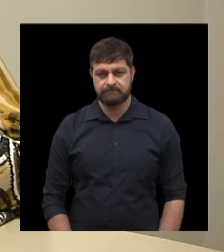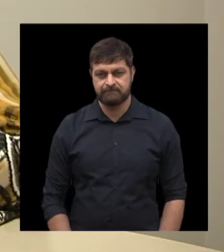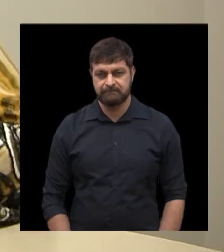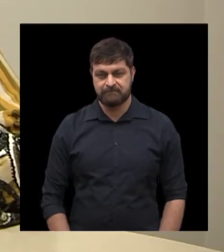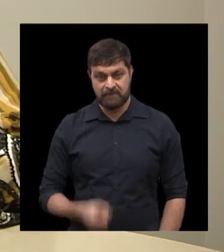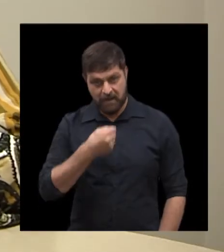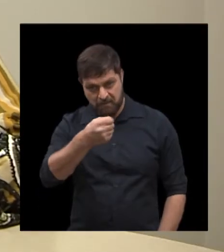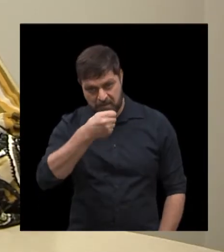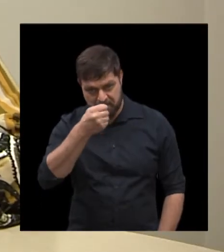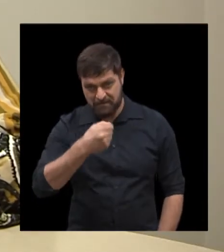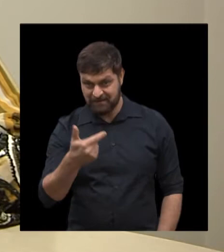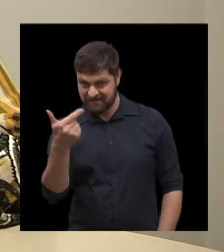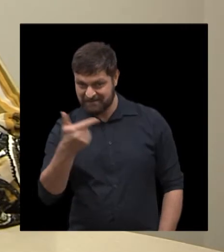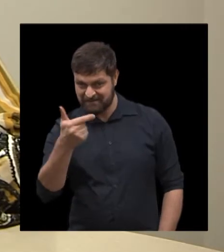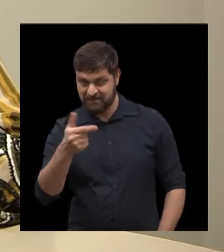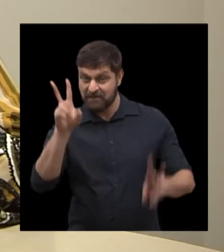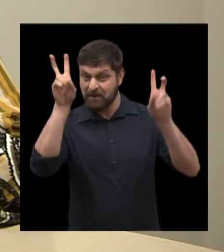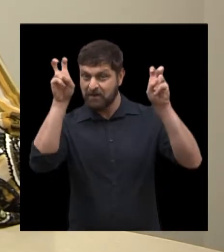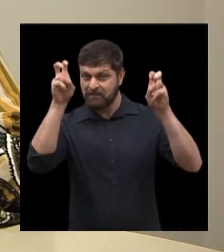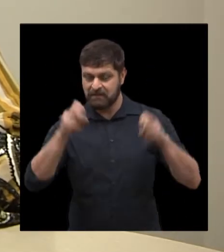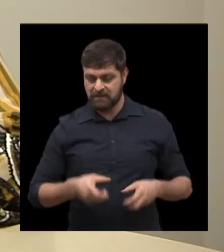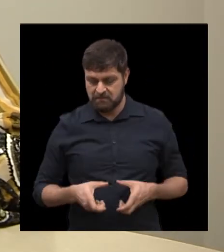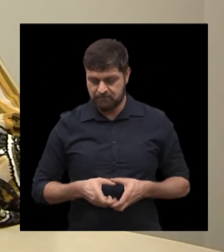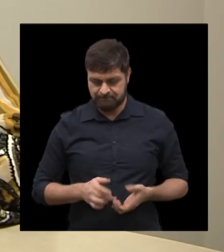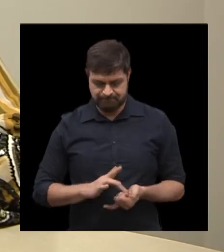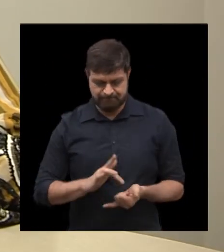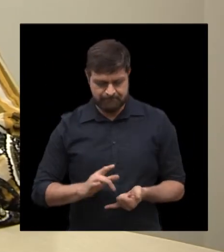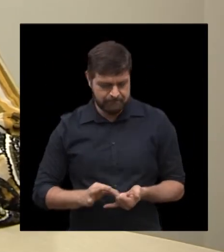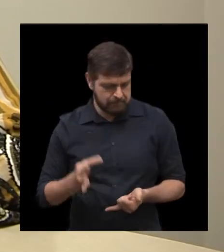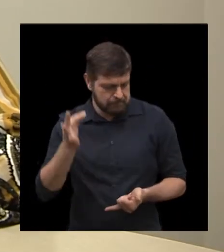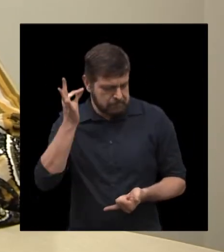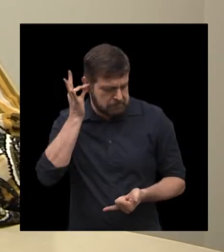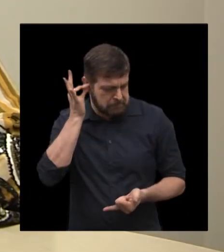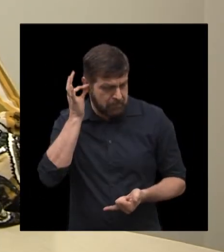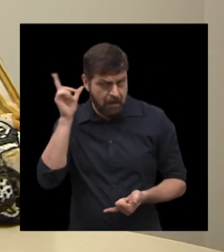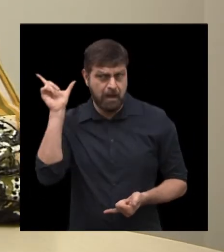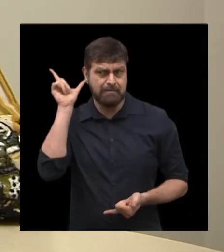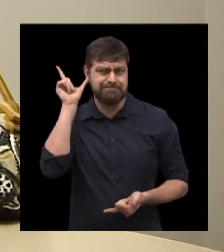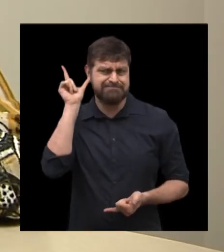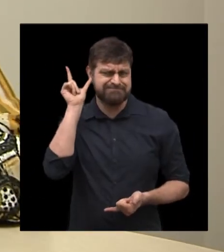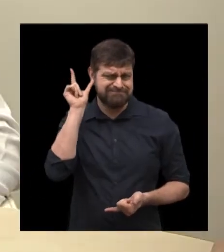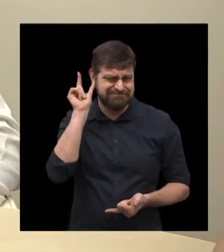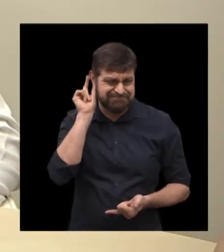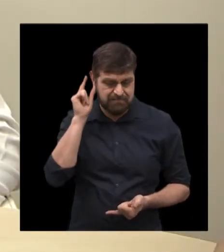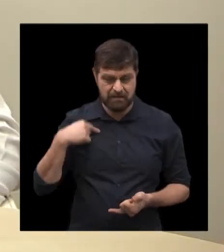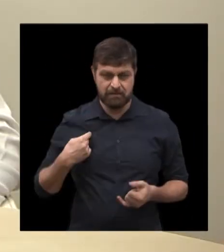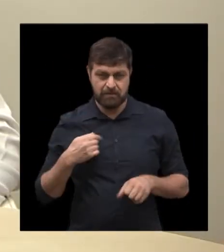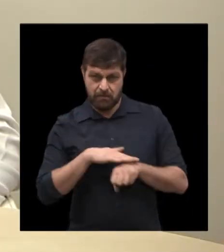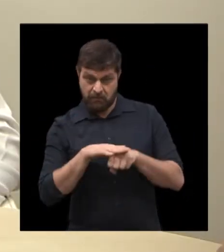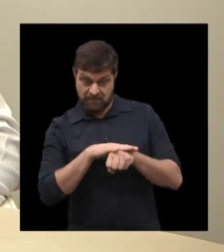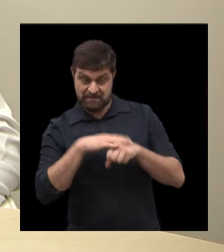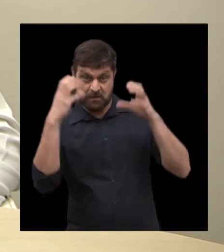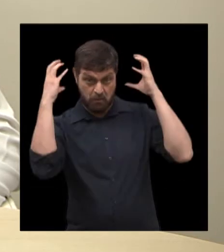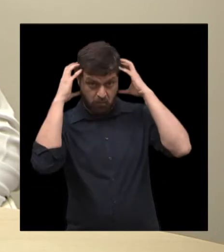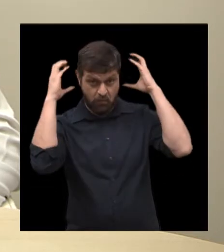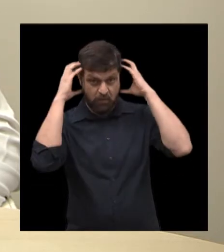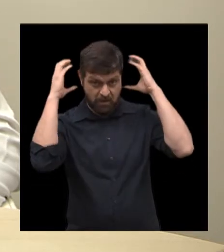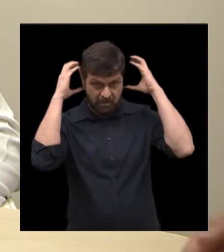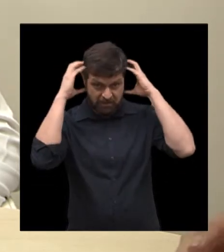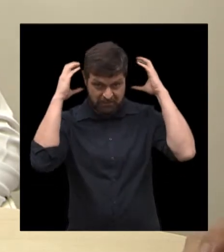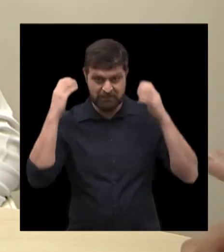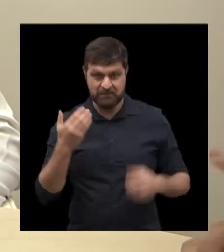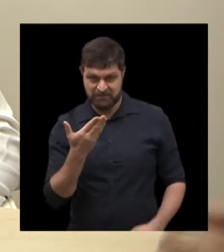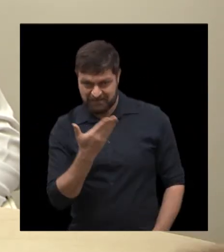Segundo bloco do Momento Saúde, que hoje está falando sobre perda auditiva. Assunto sério. Estamos conversando com a fonoaudióloga